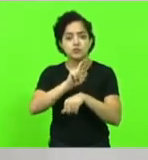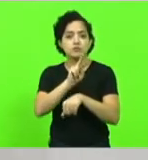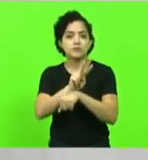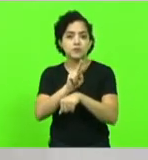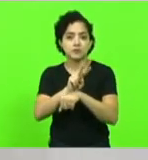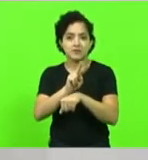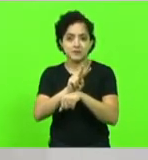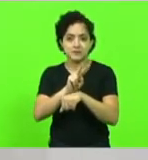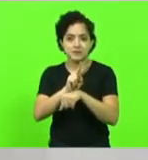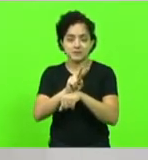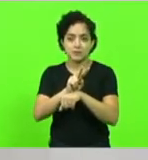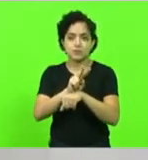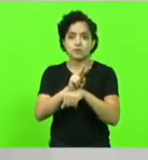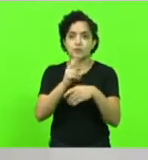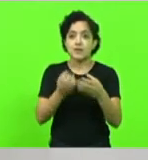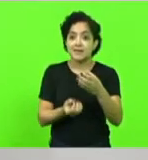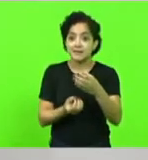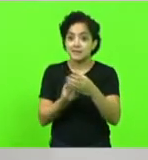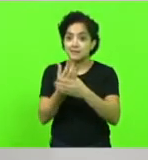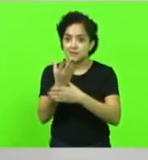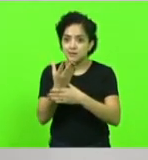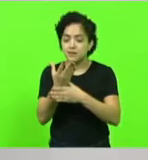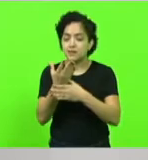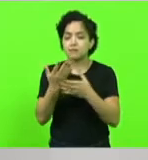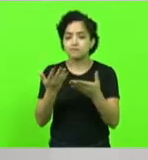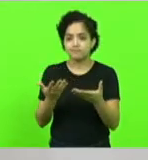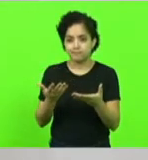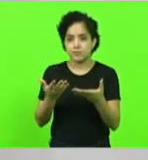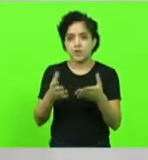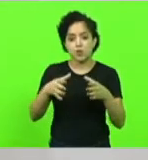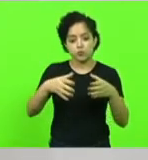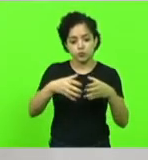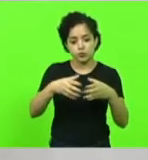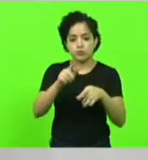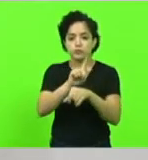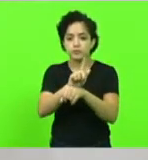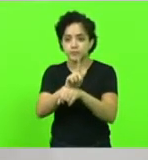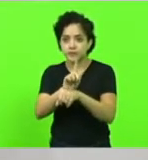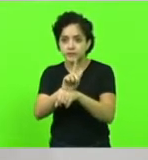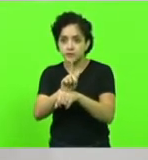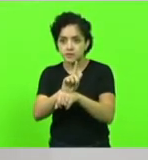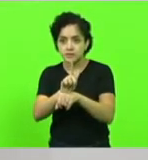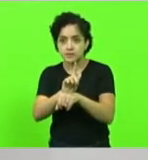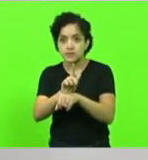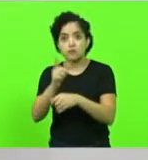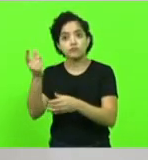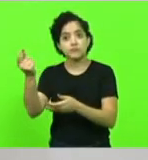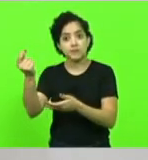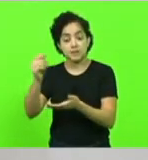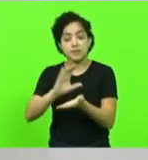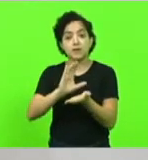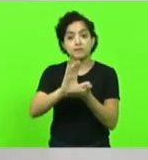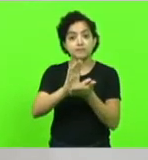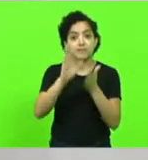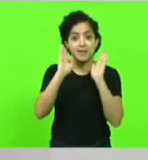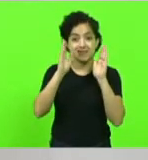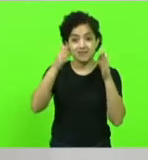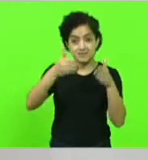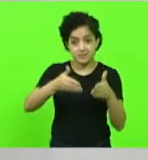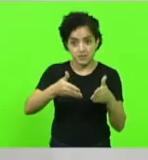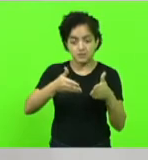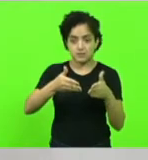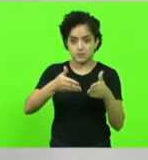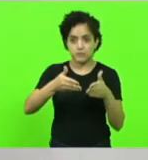passa pela criação de um órgão competente para fazer essa gestão e a destinação de recursos específicos para